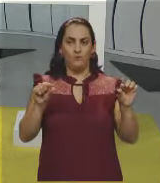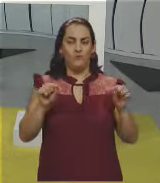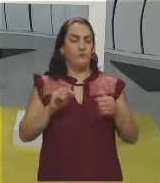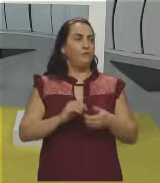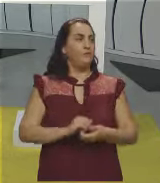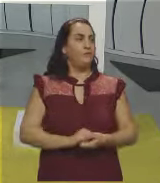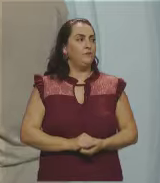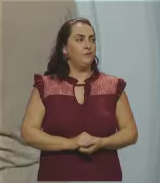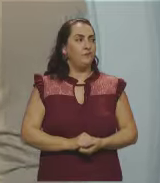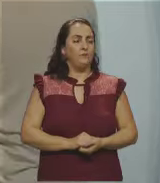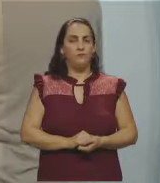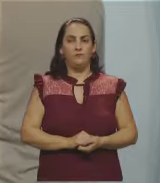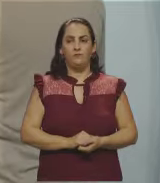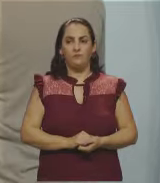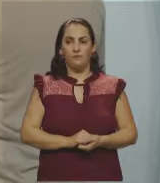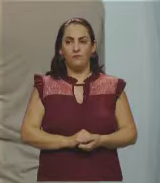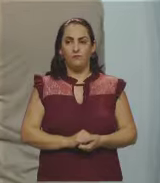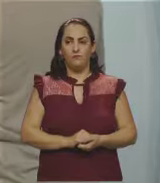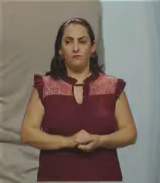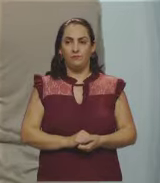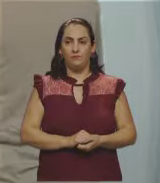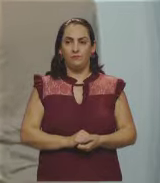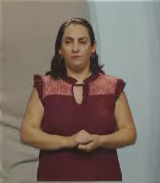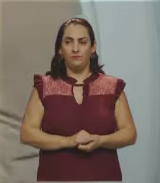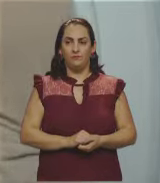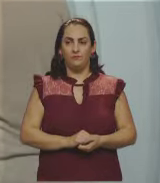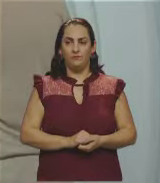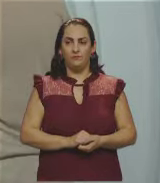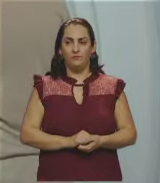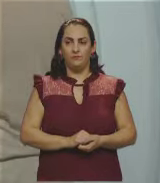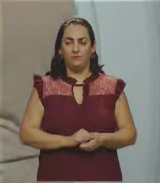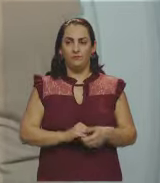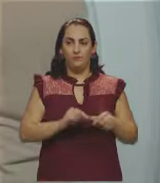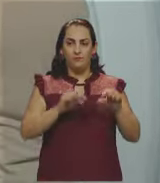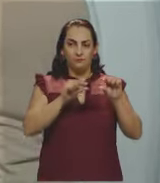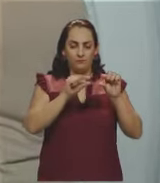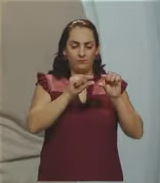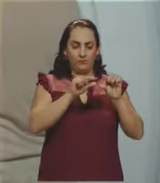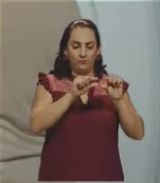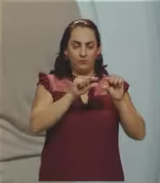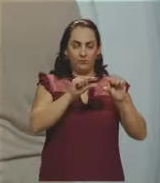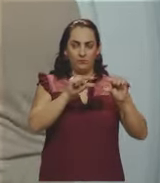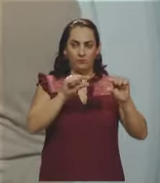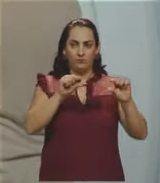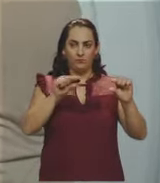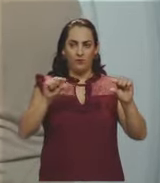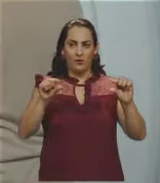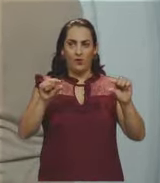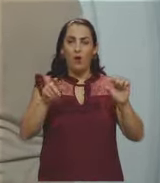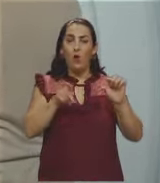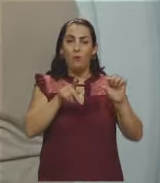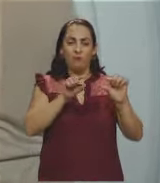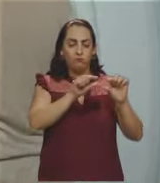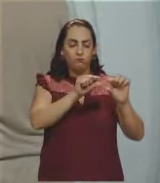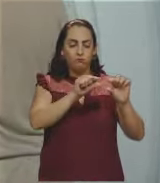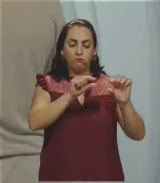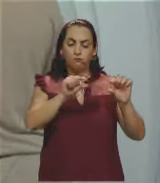né? Então, você tem aqui esse fio, ele tem um comprimento